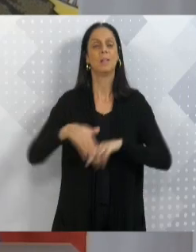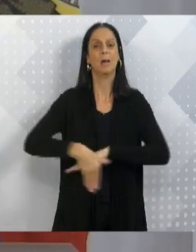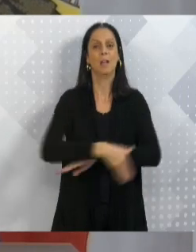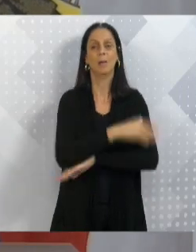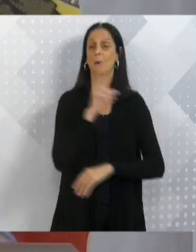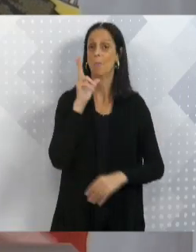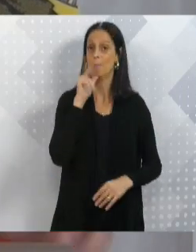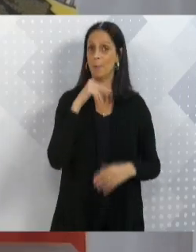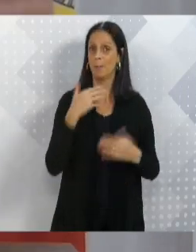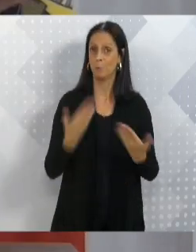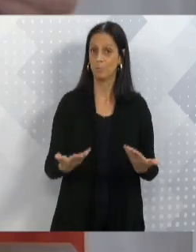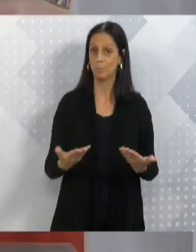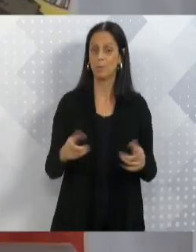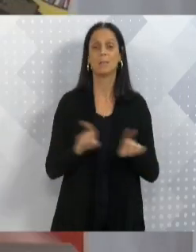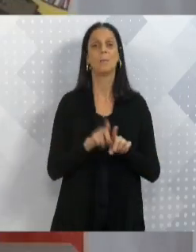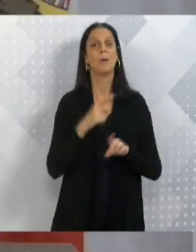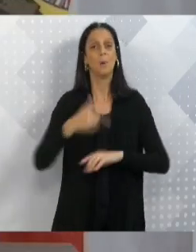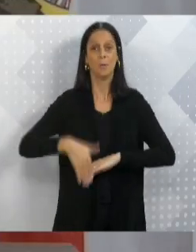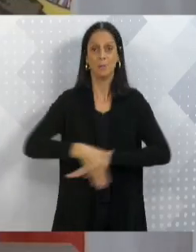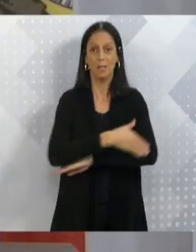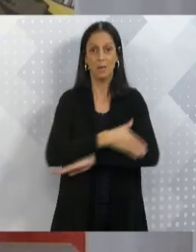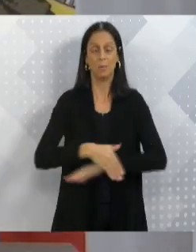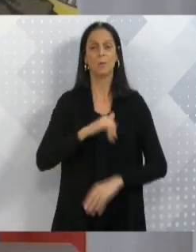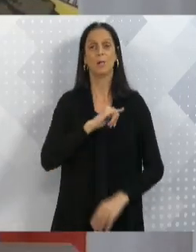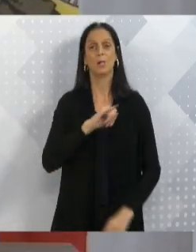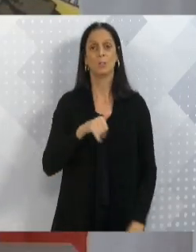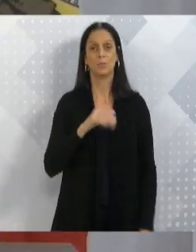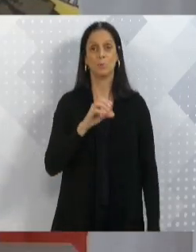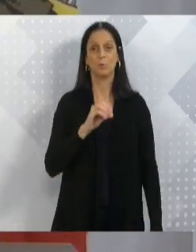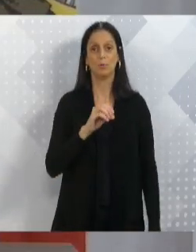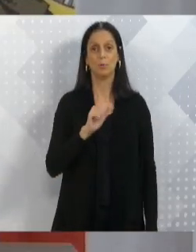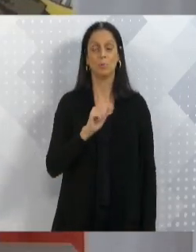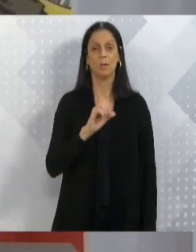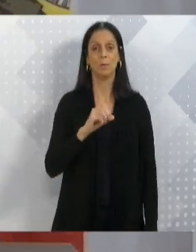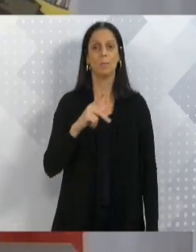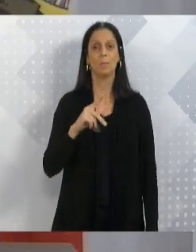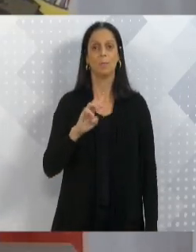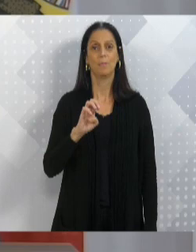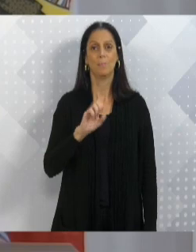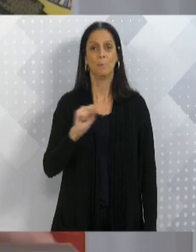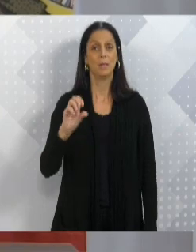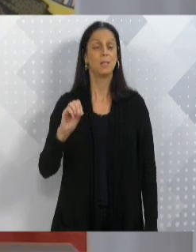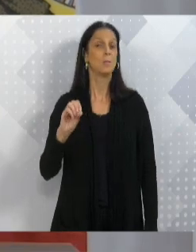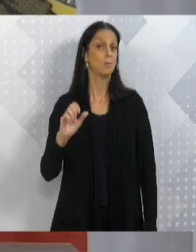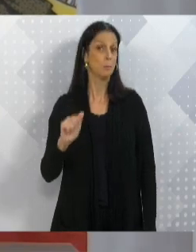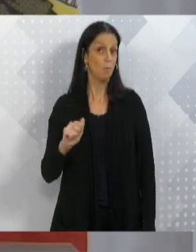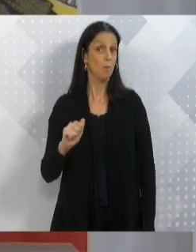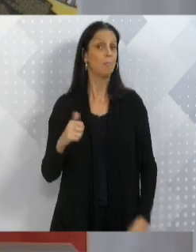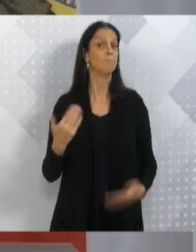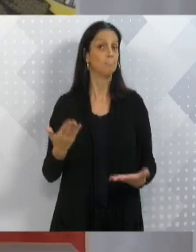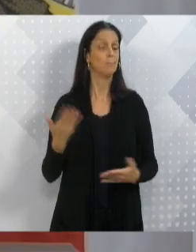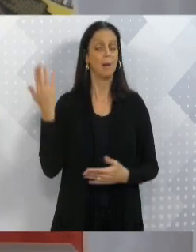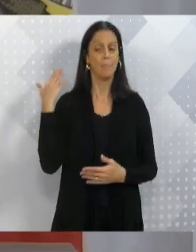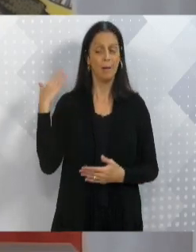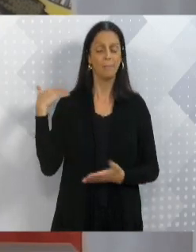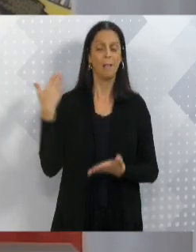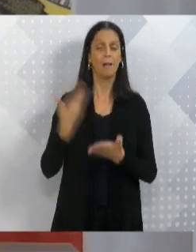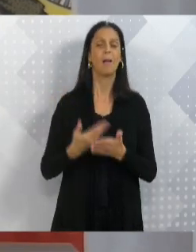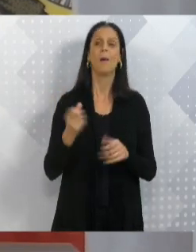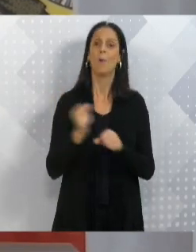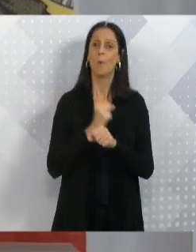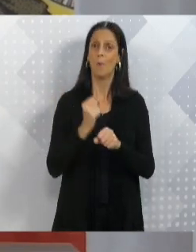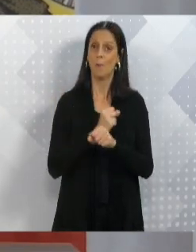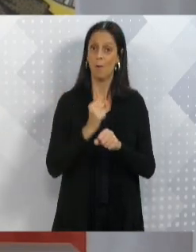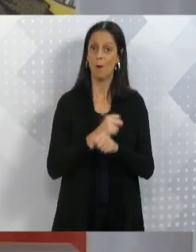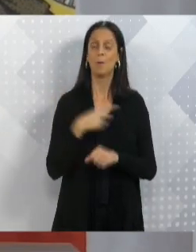Lauchete, da João Pessoa. Não é verdade, senhoras e senhores? Isso são obras que estamos